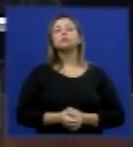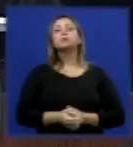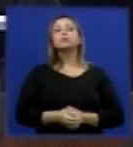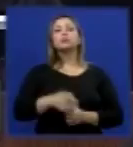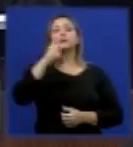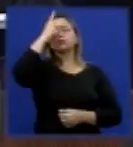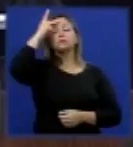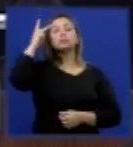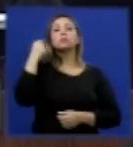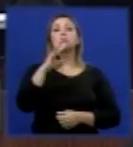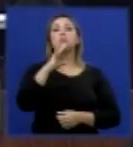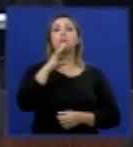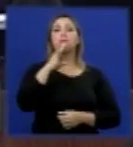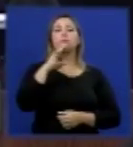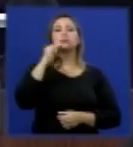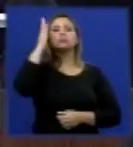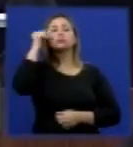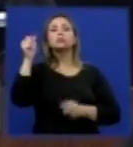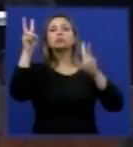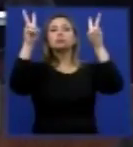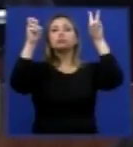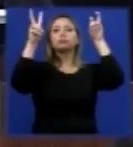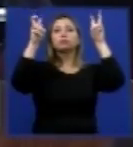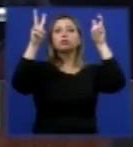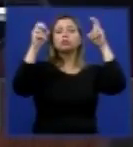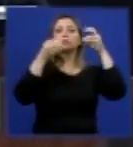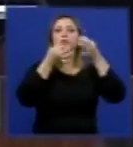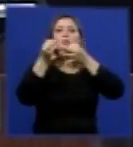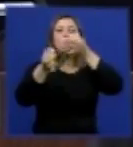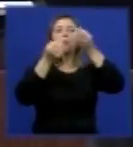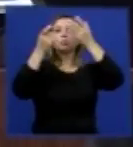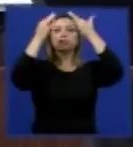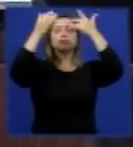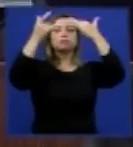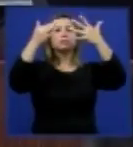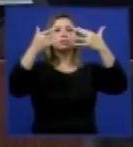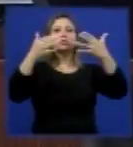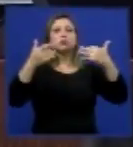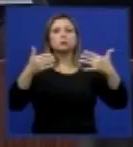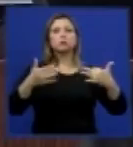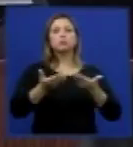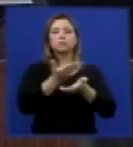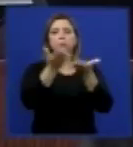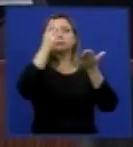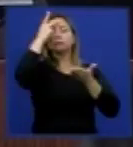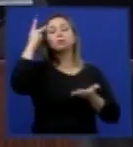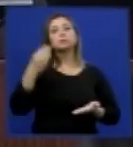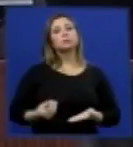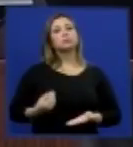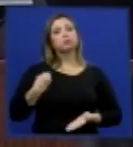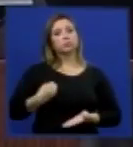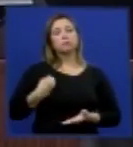senhores especialistas que falarão, todos os presentes aqui nessa audiência pública,